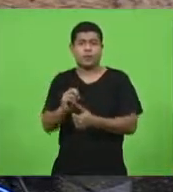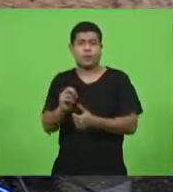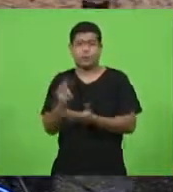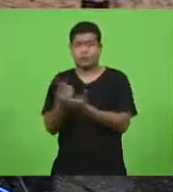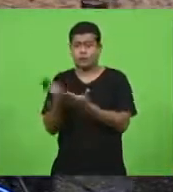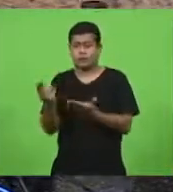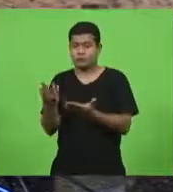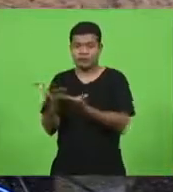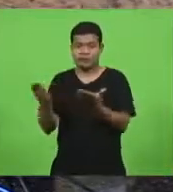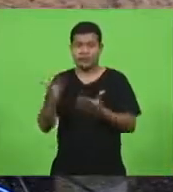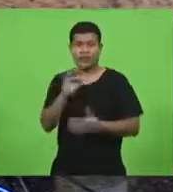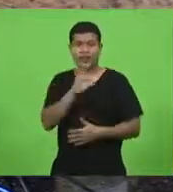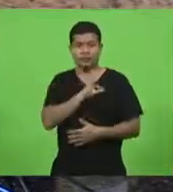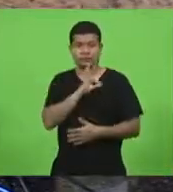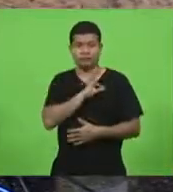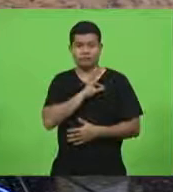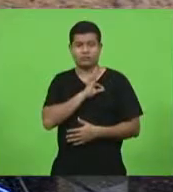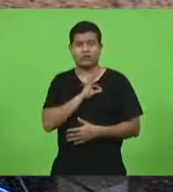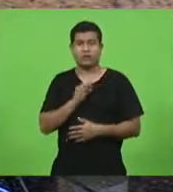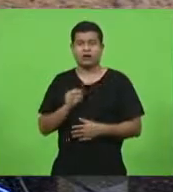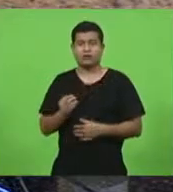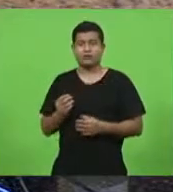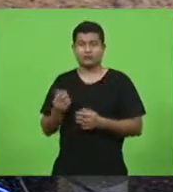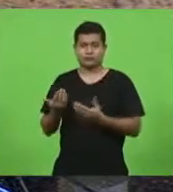desses militares que estão indo para onde,